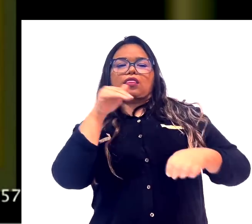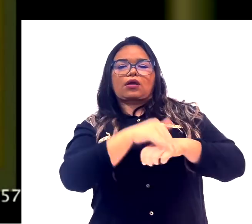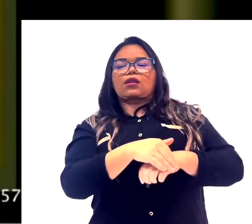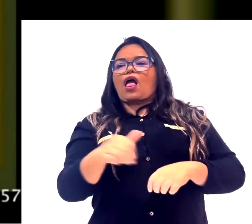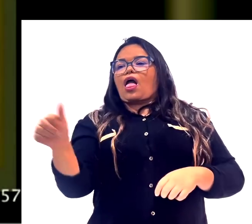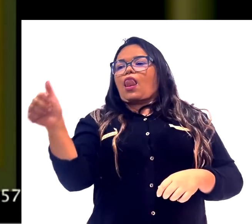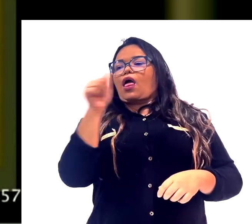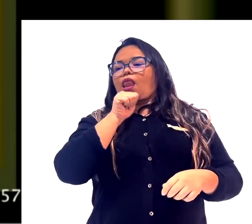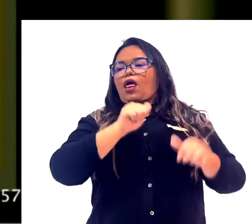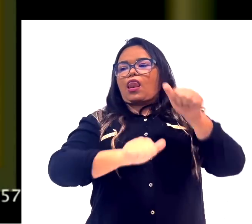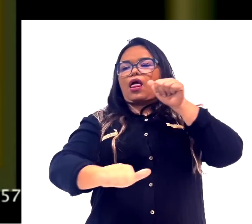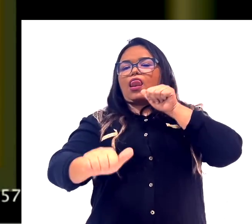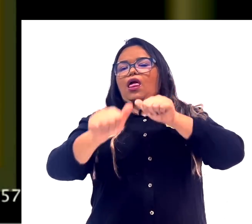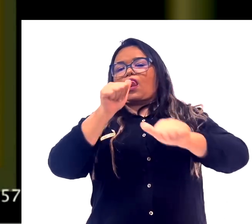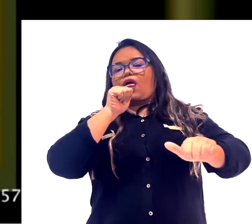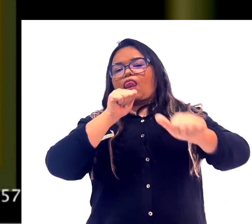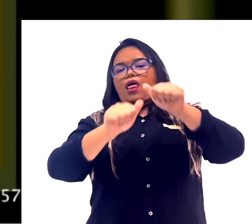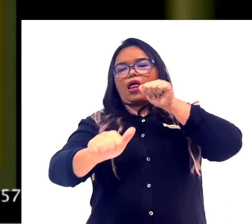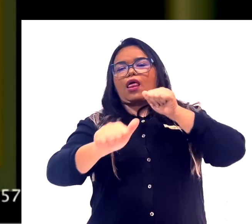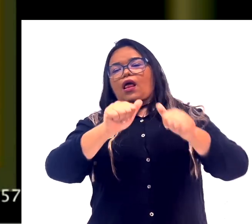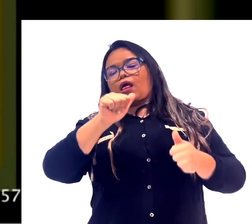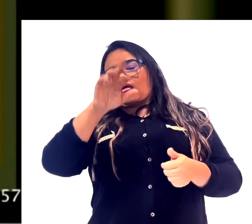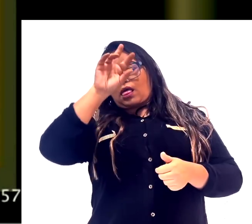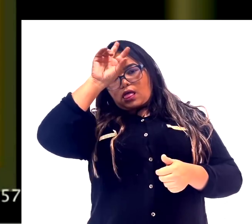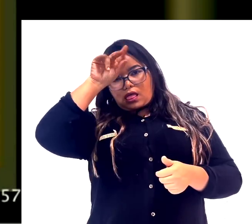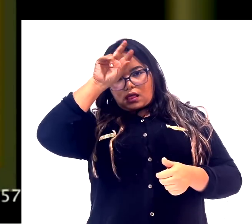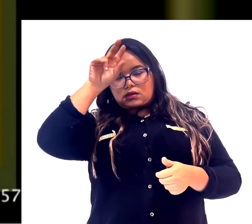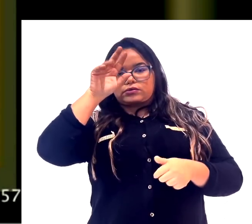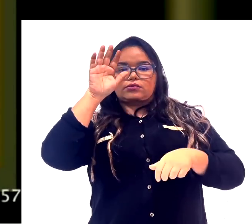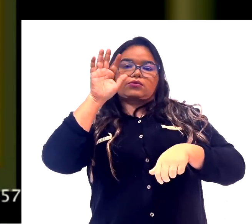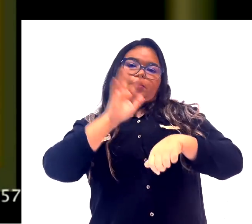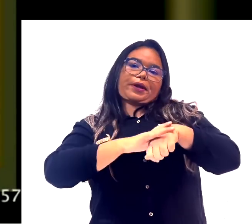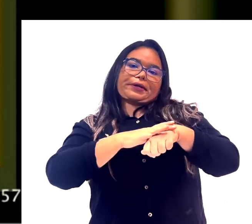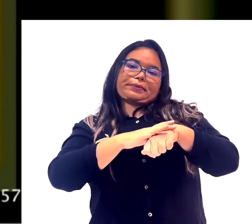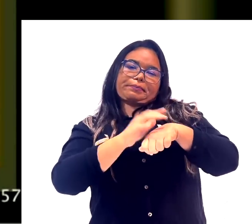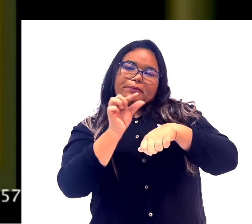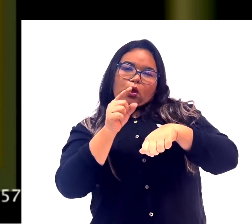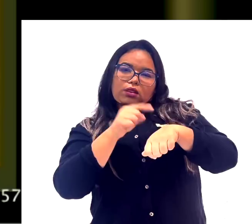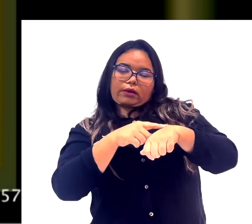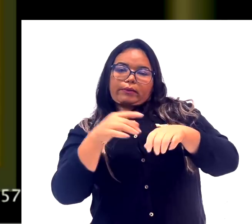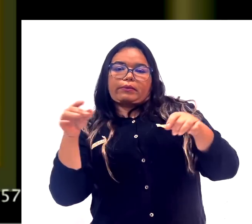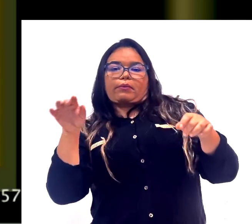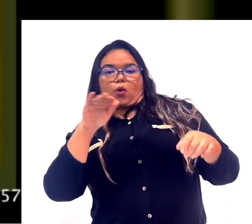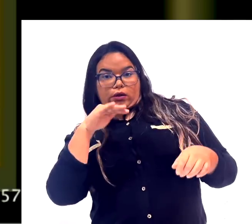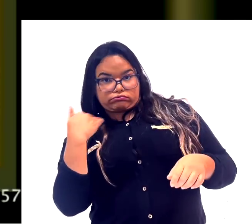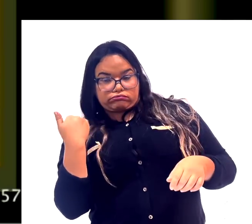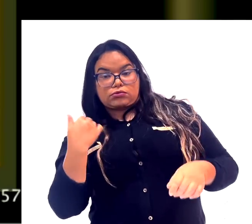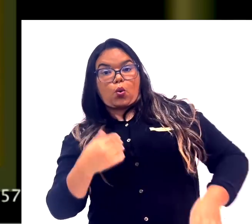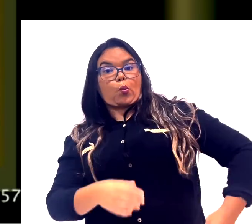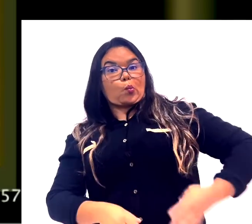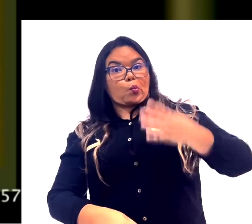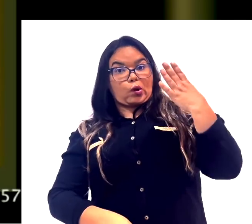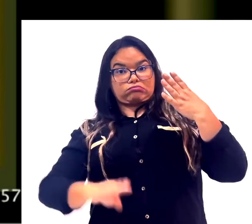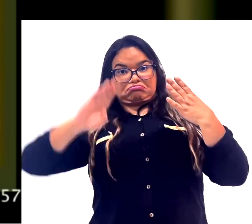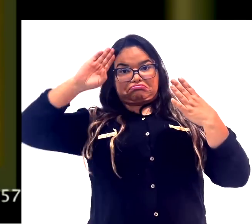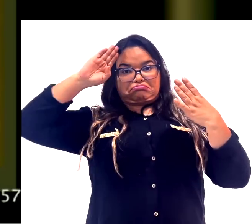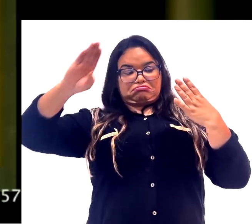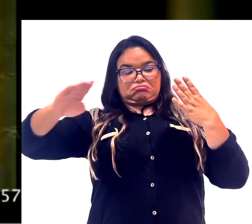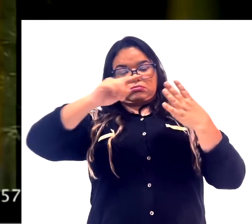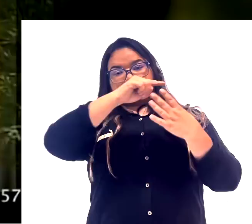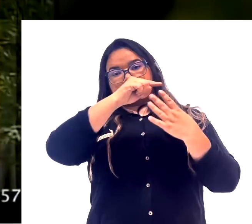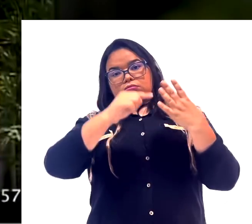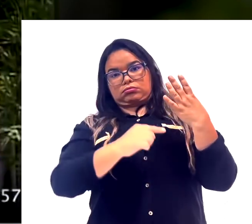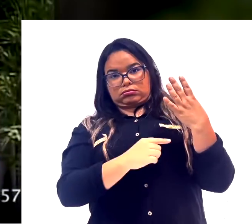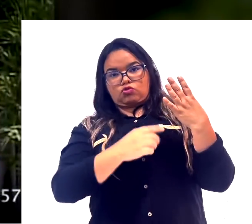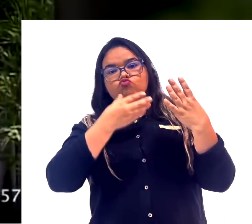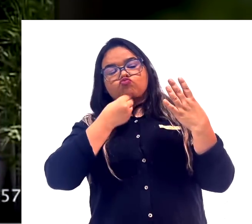então dividido em 4. Os 4 generais, Cassandro, Lisímaco, Ptolomeu e Seleuco. Esta é a